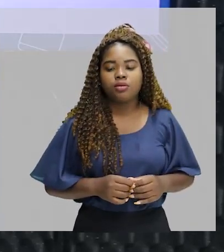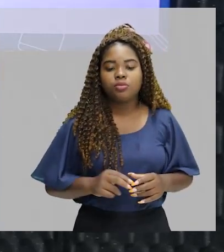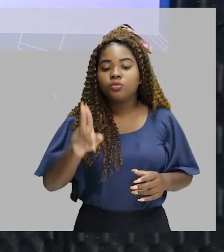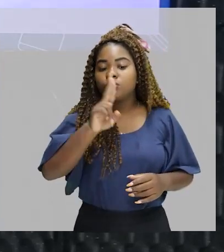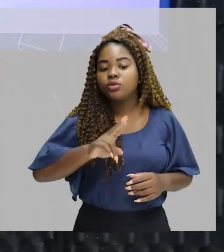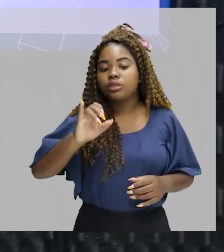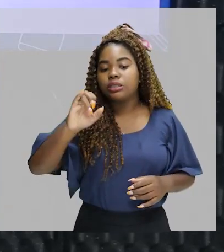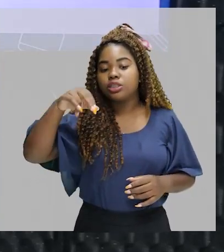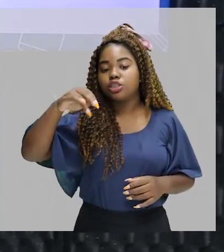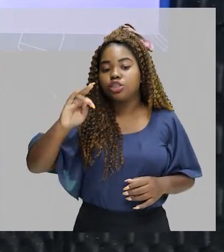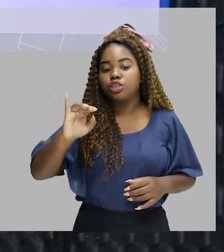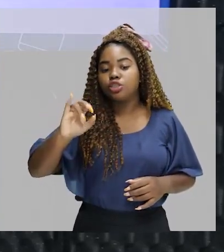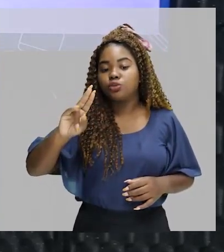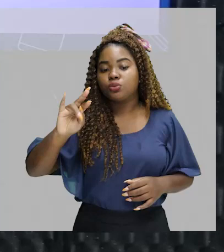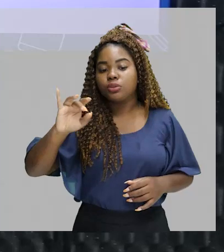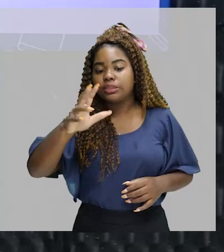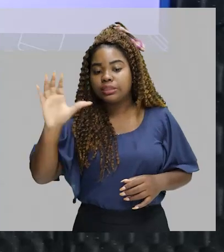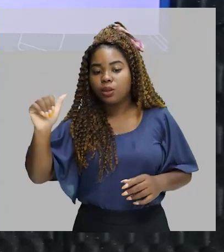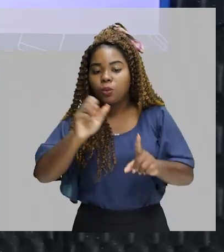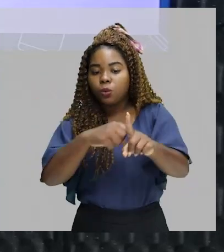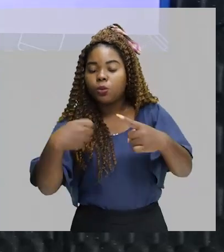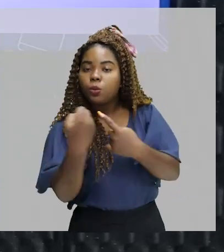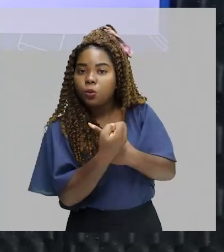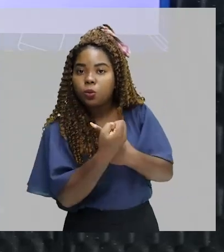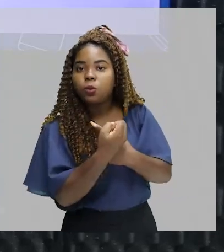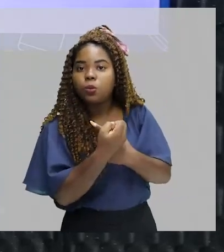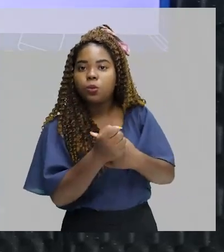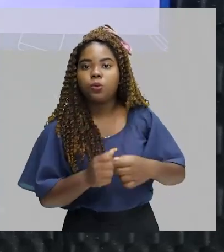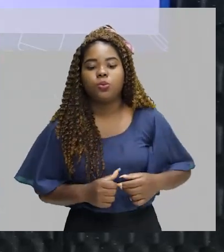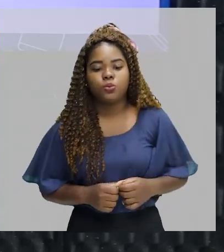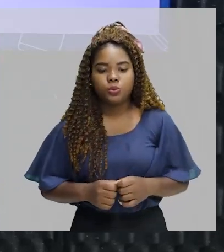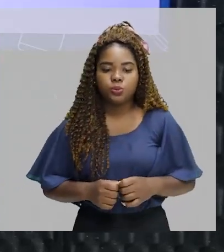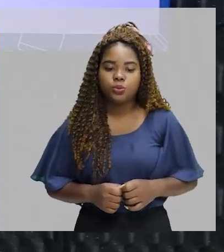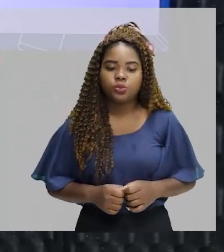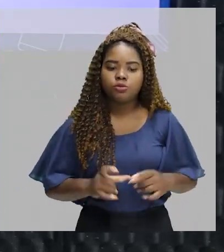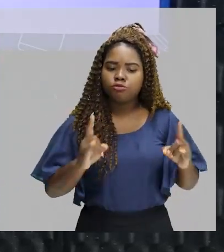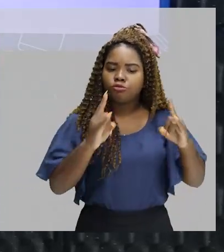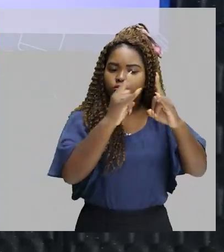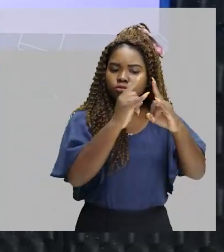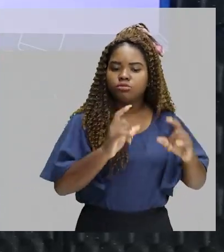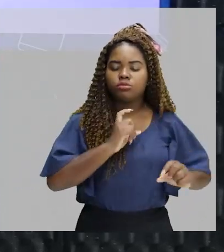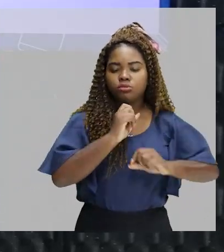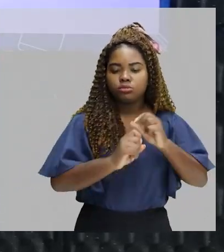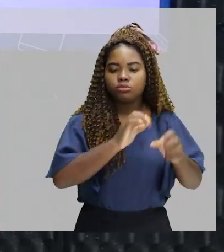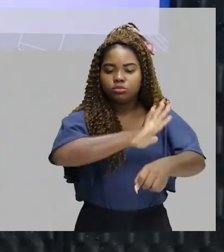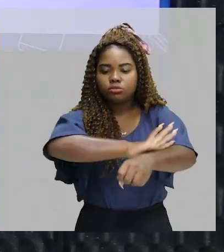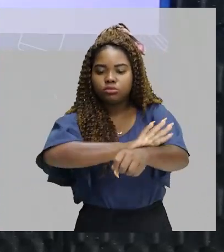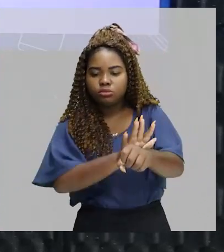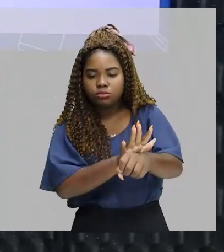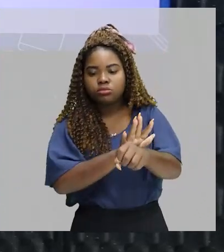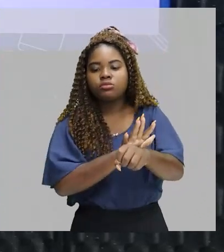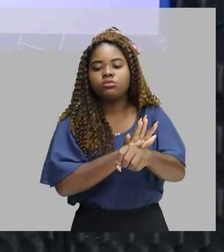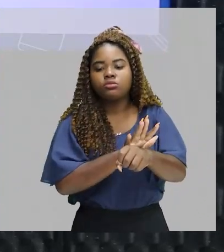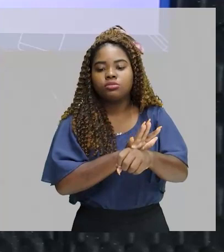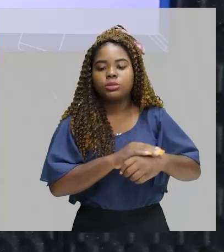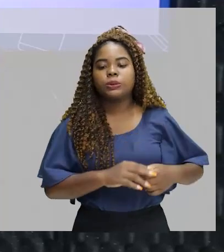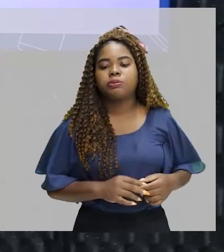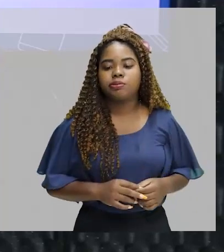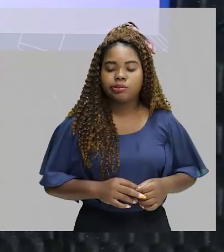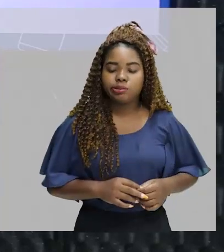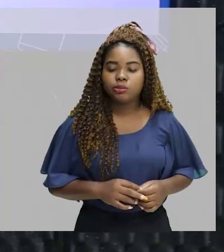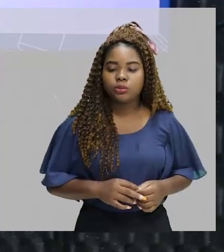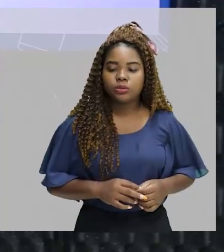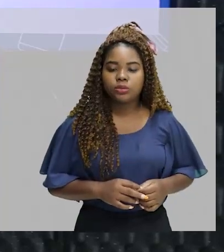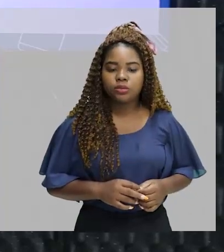usando o termo instituição, instituições sociais, ok? O racismo institucional é a discriminação racial por parte